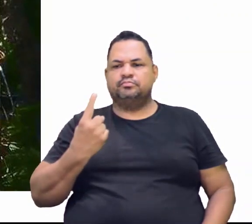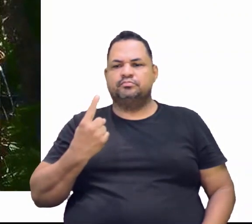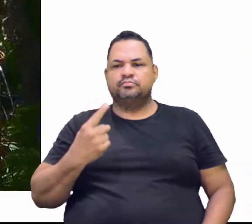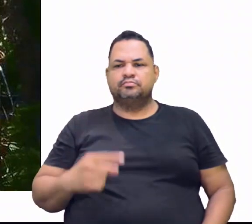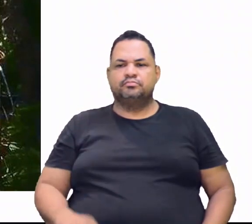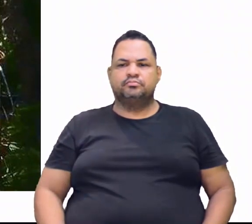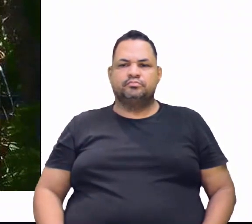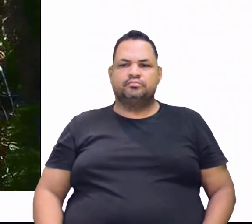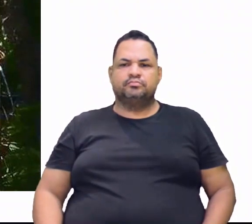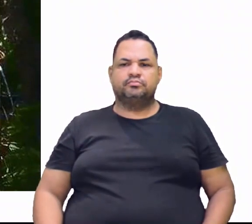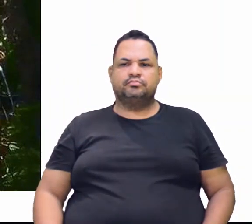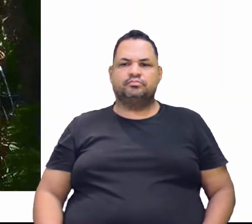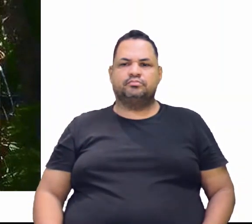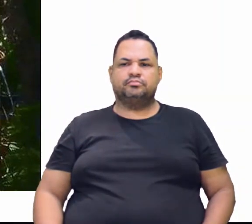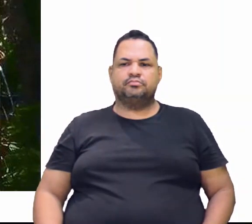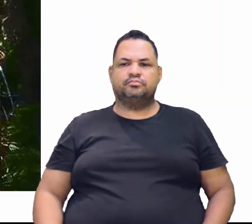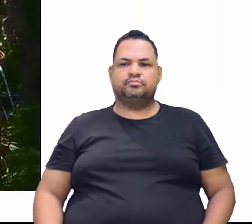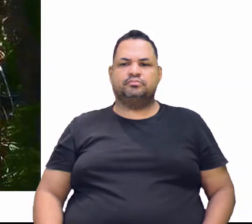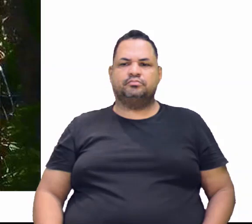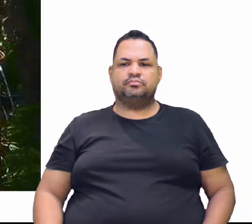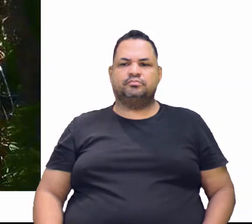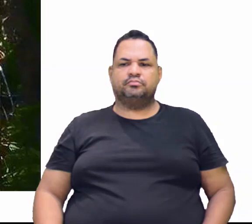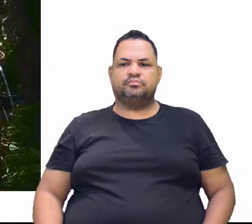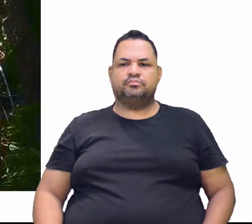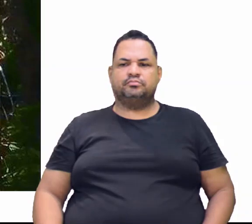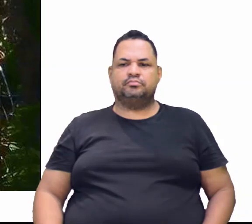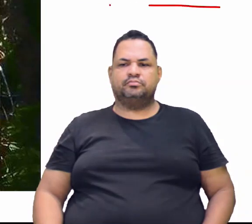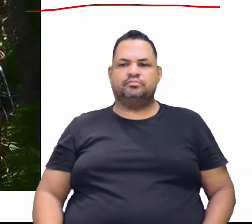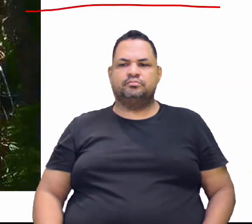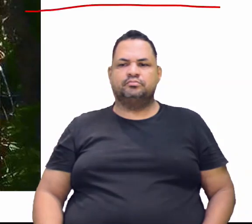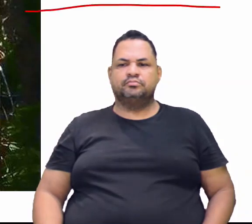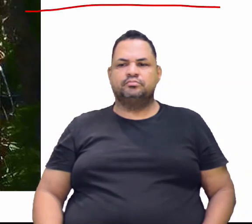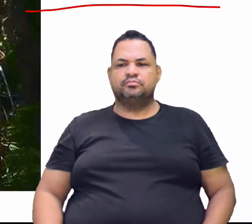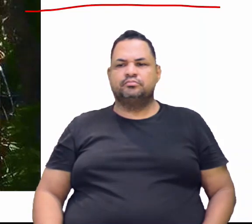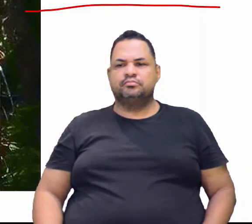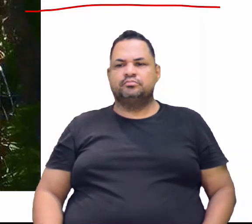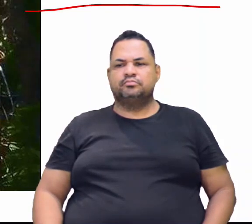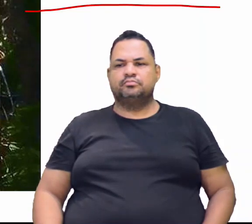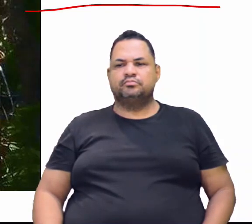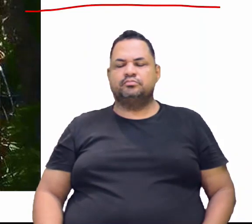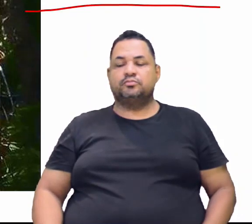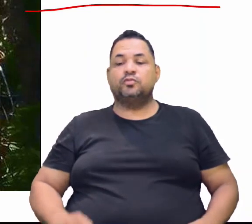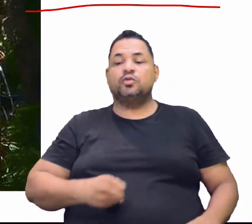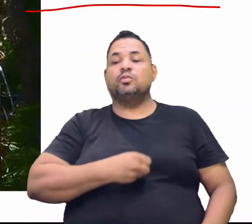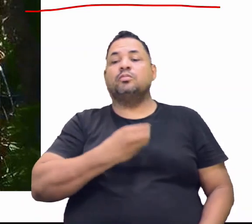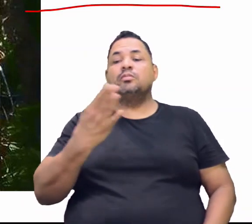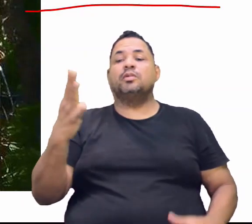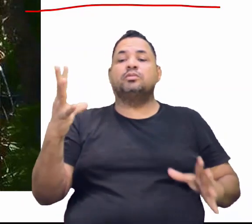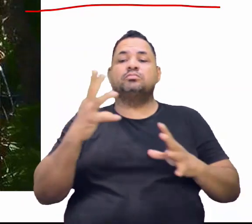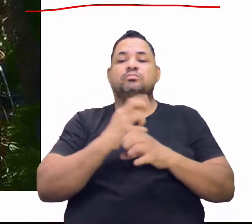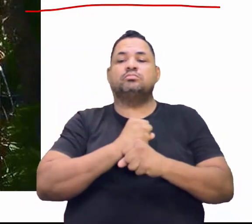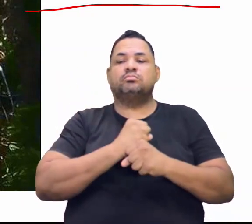Vamos lá, vamos fazer aqui só o cálculo, 1781. Quanto nós temos aqui?